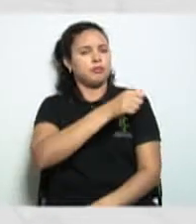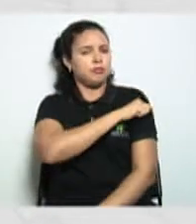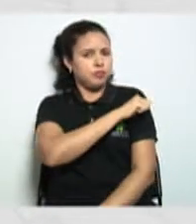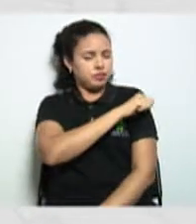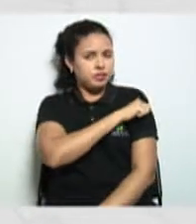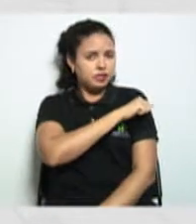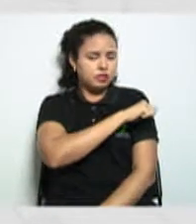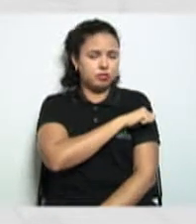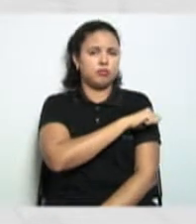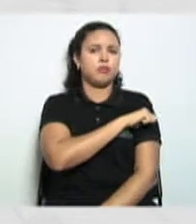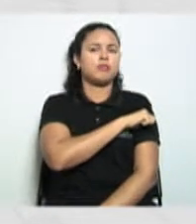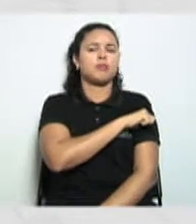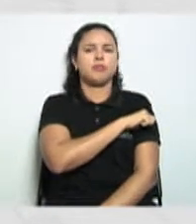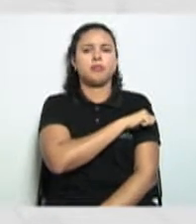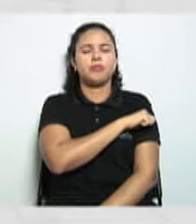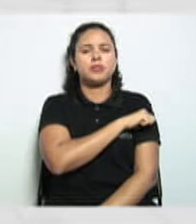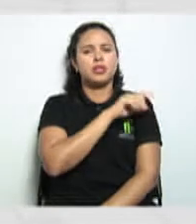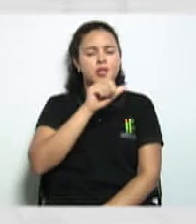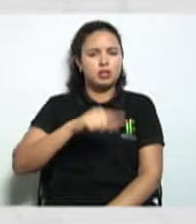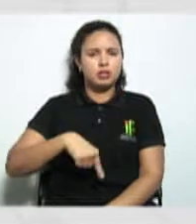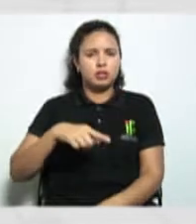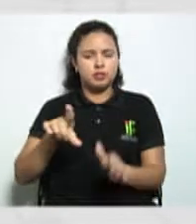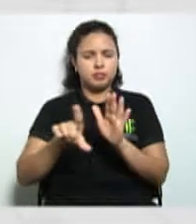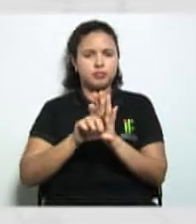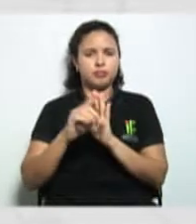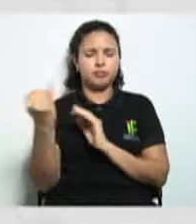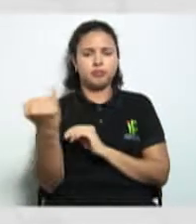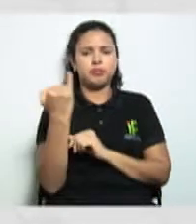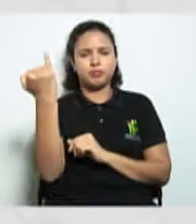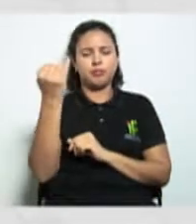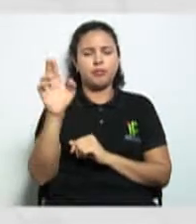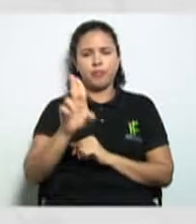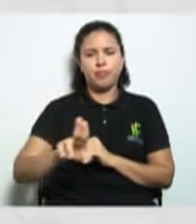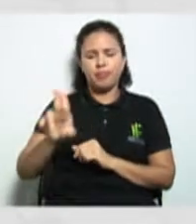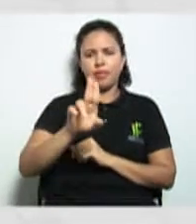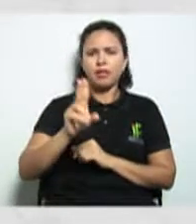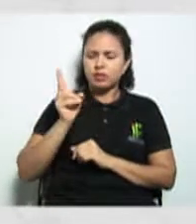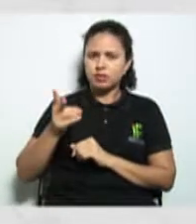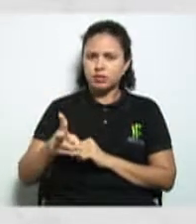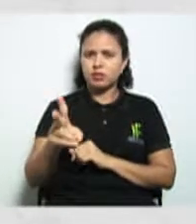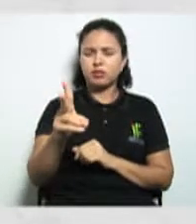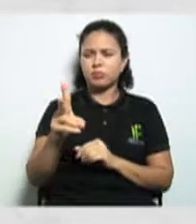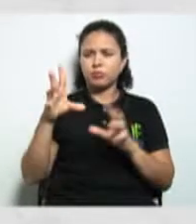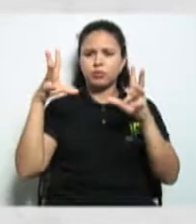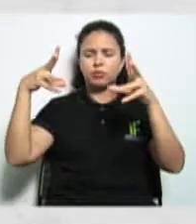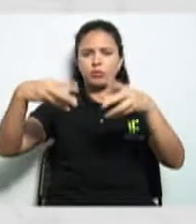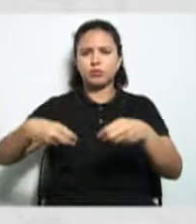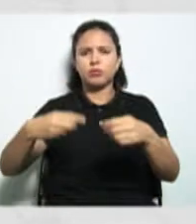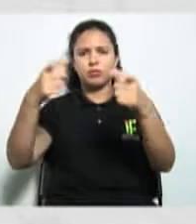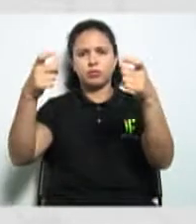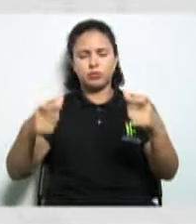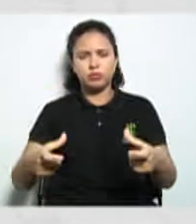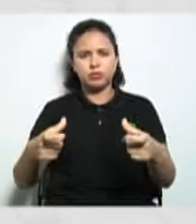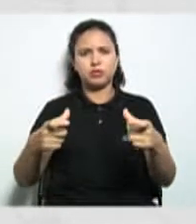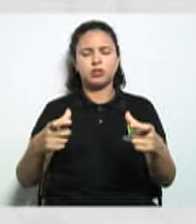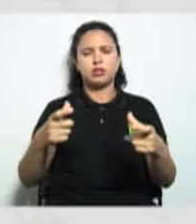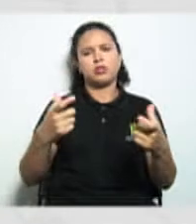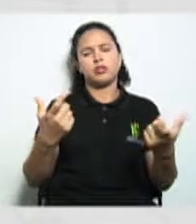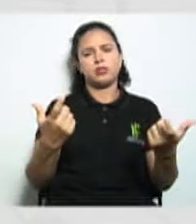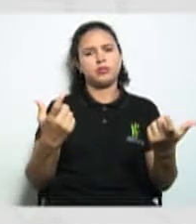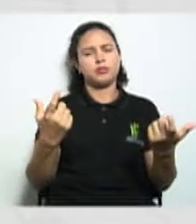muito importante. Essa lei aqui, ela é utilizada praticamente em todos os locais e organizações